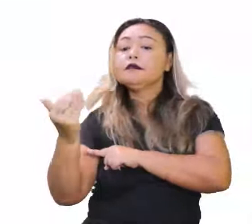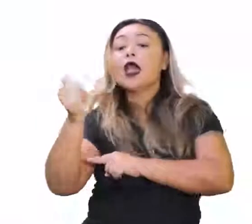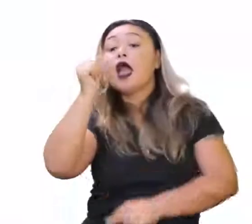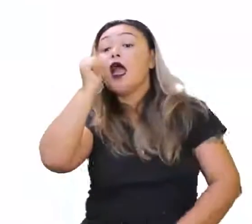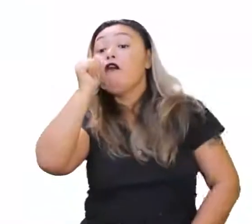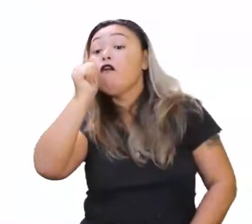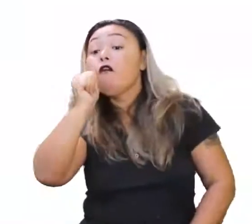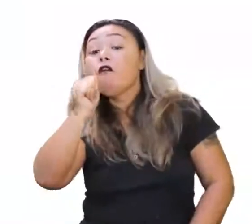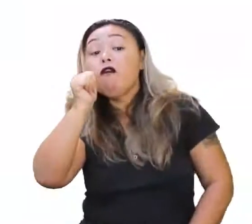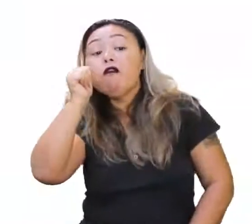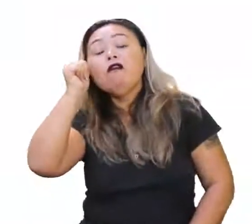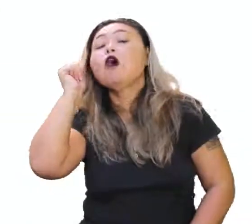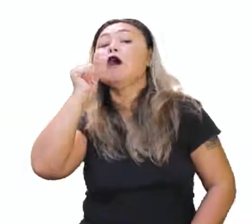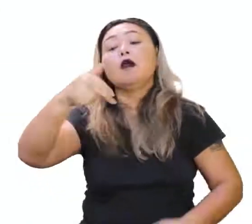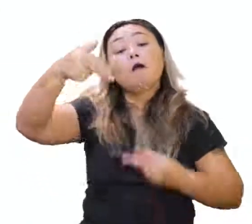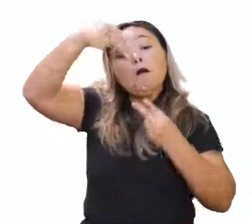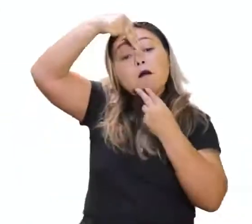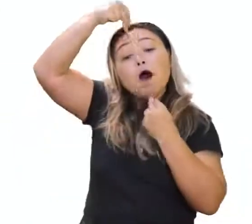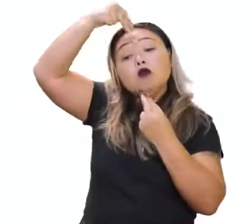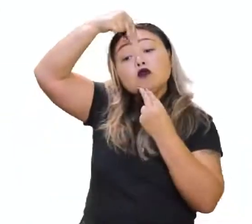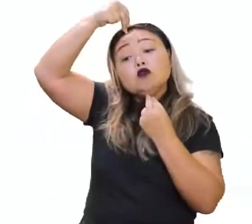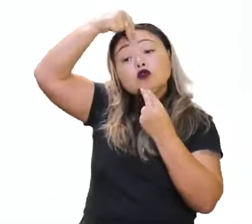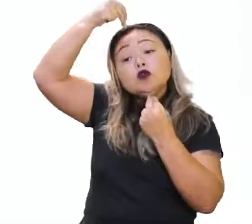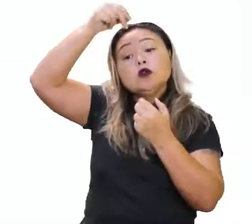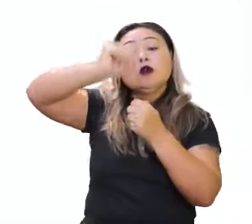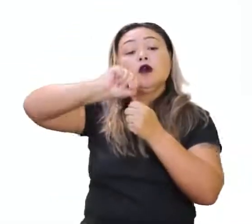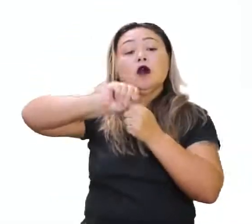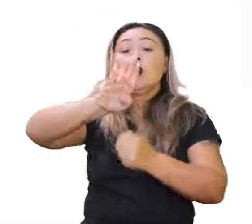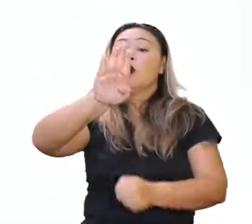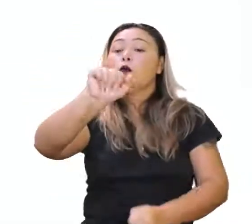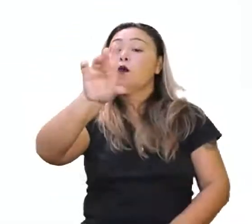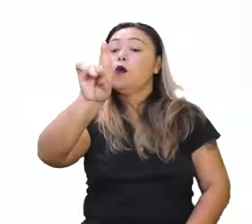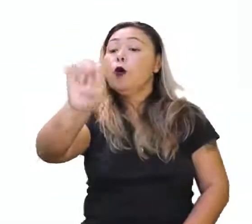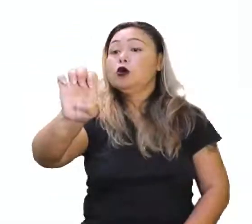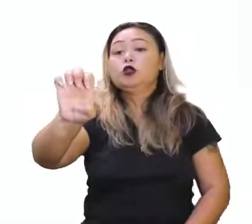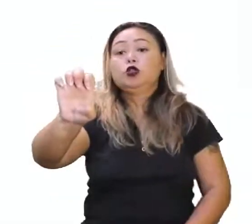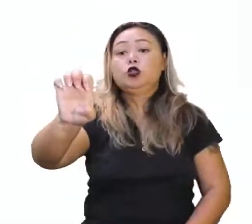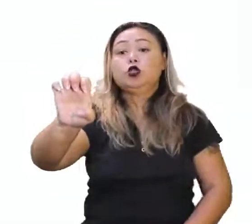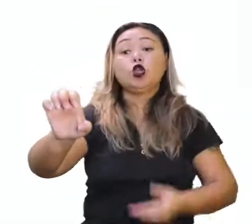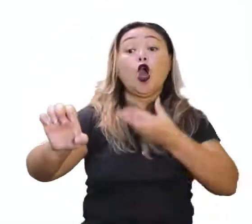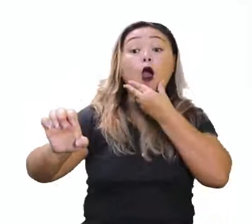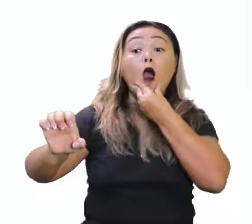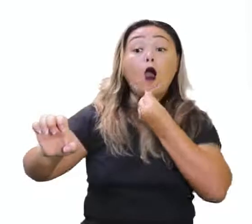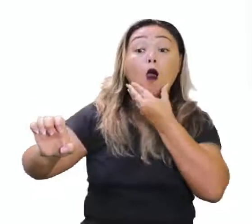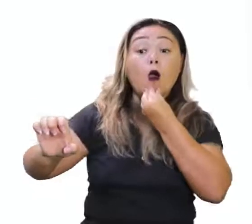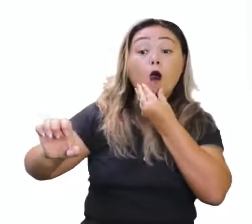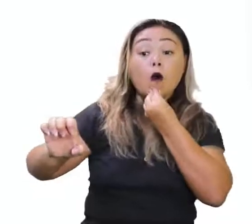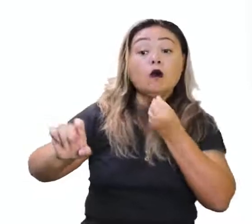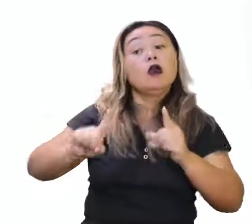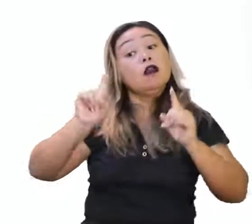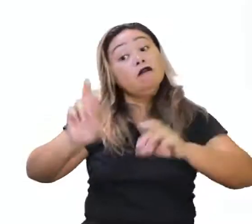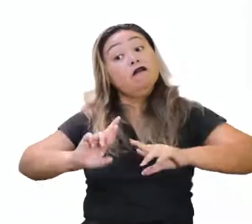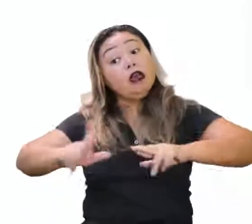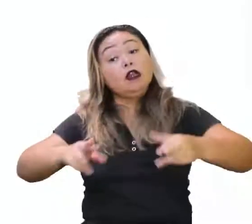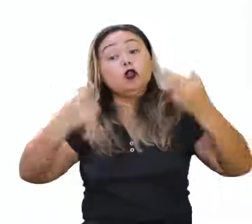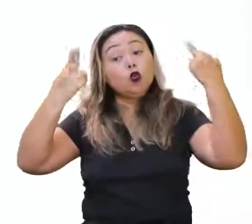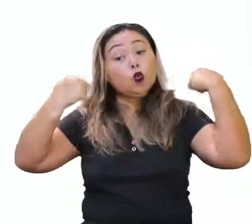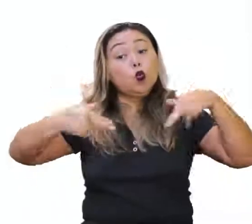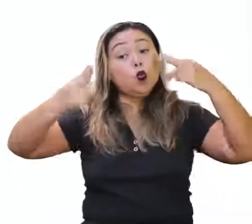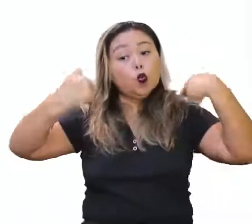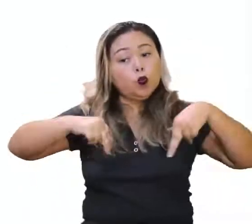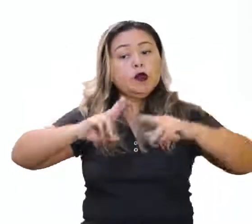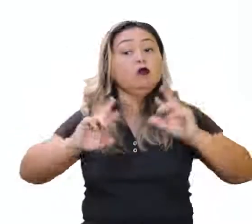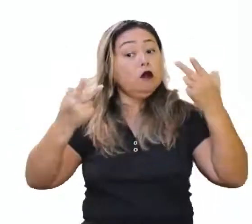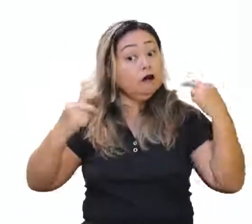para a fêmea. Bode é a denominação que nós damos para o macho. Viu que já é diferente de ovinos.